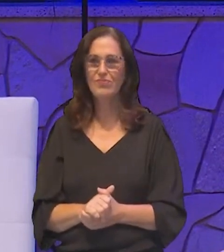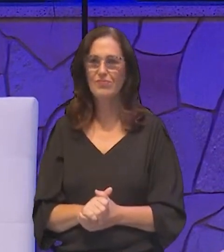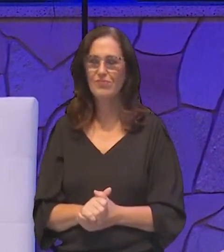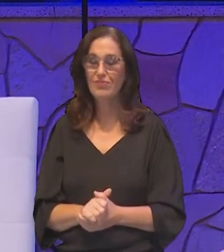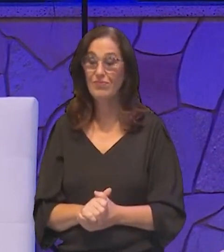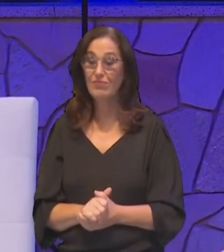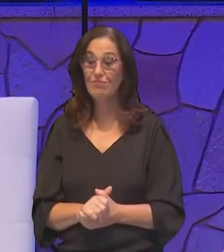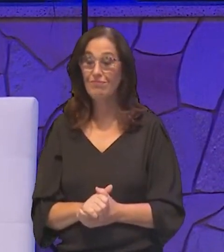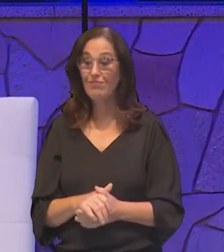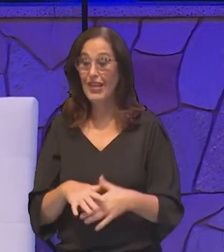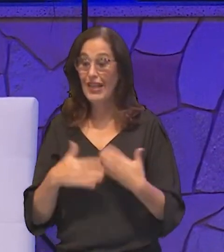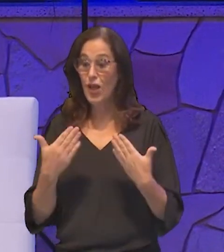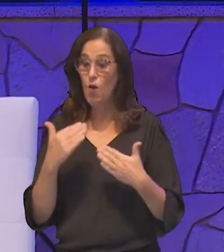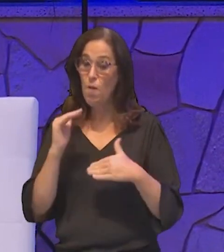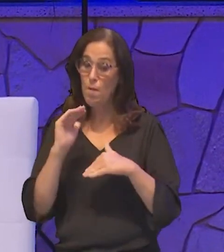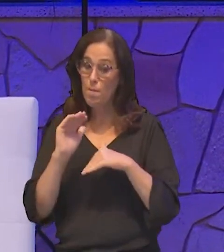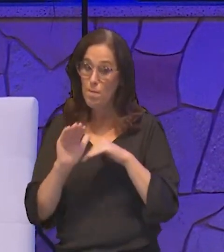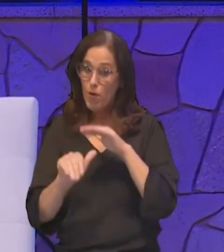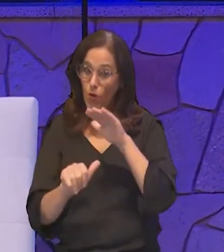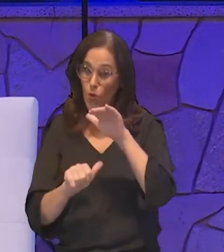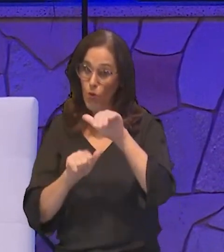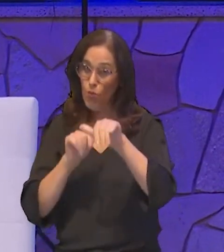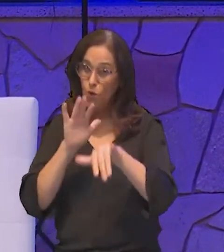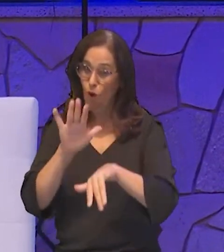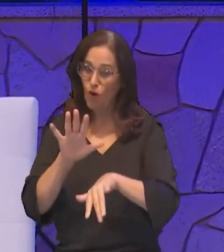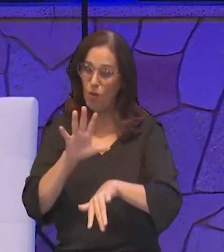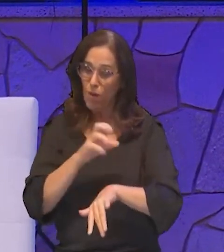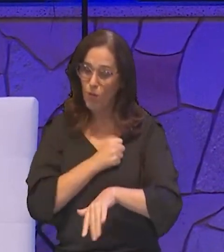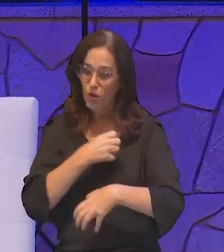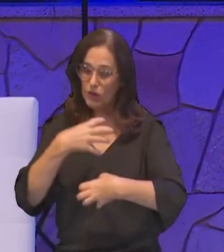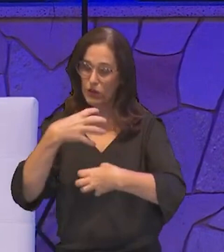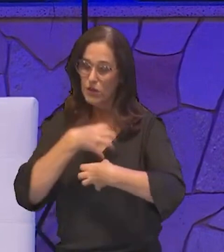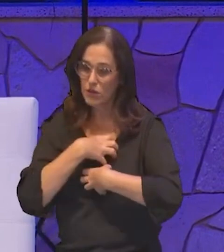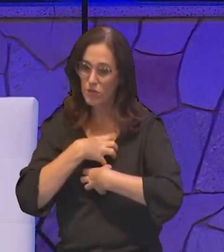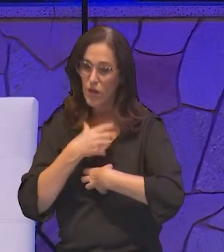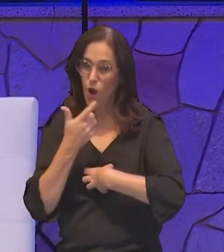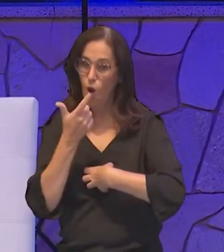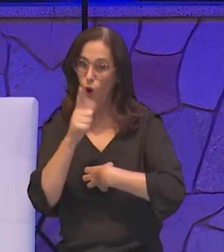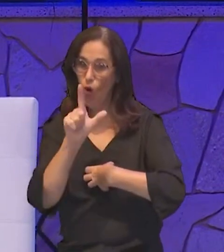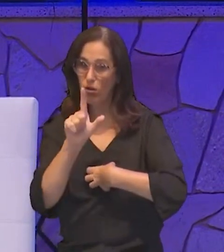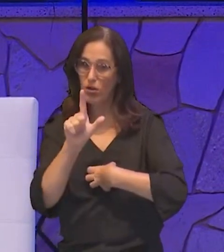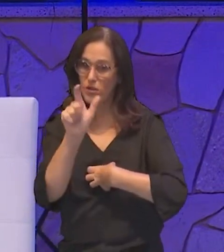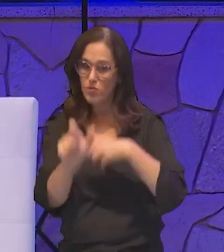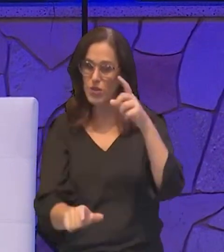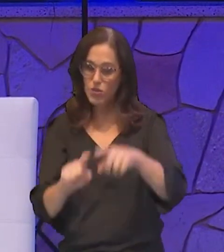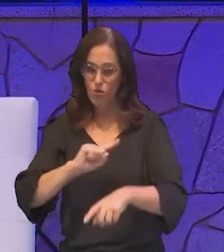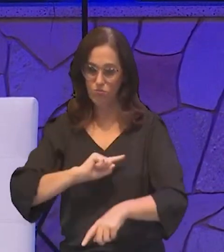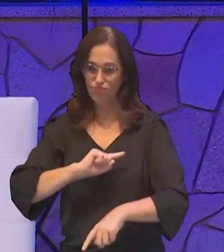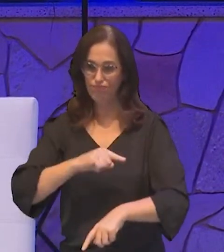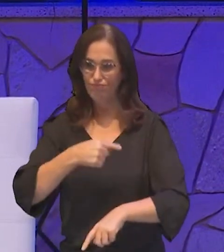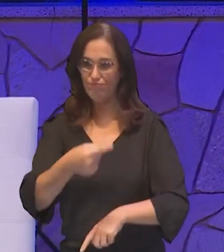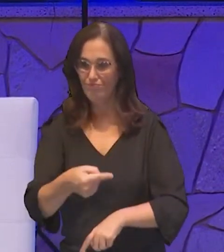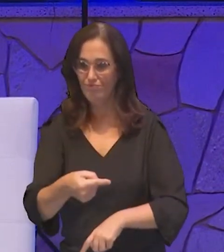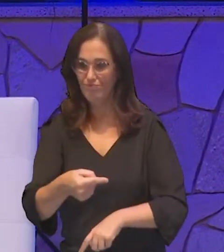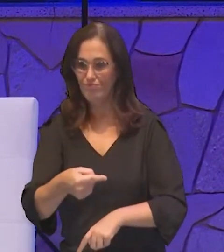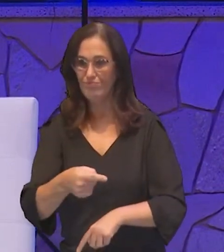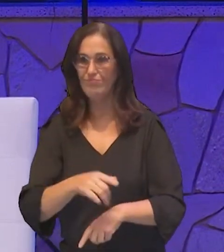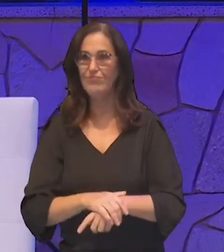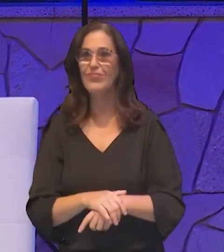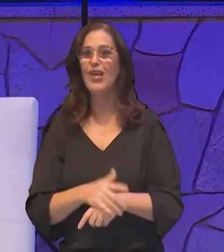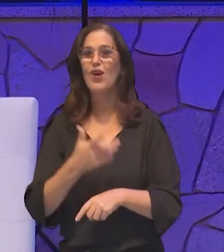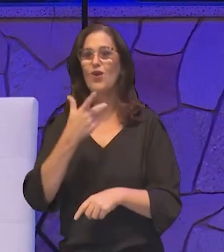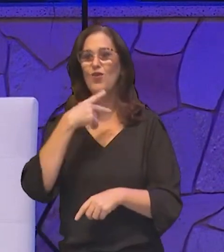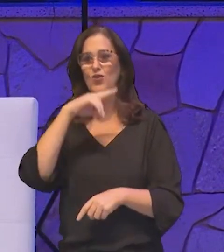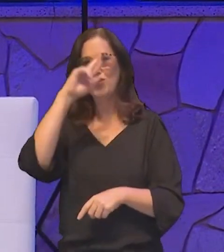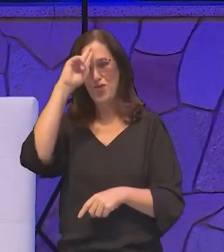E assim, pouco a pouco, pelo amor que nós sentimos por outras pessoas, o Senhor vai